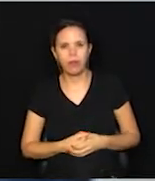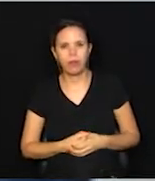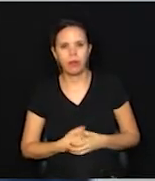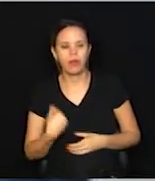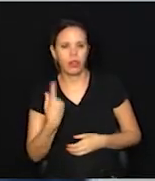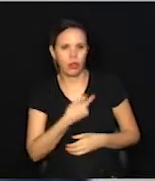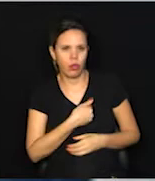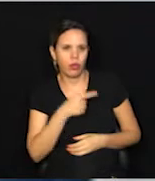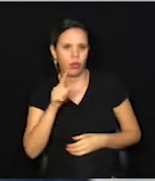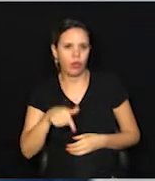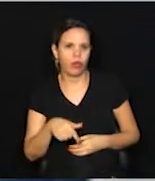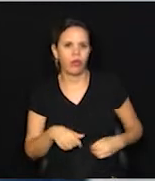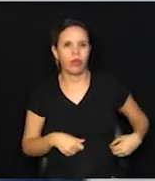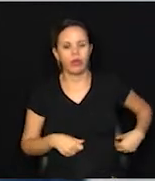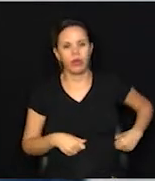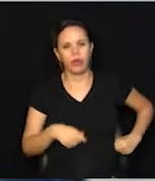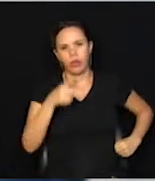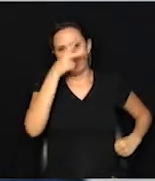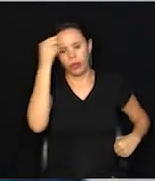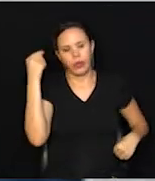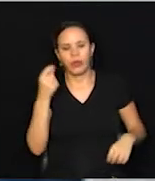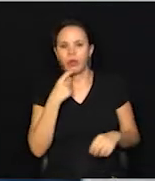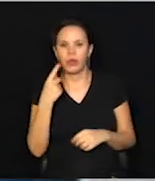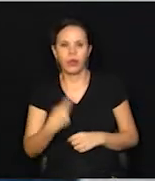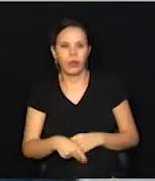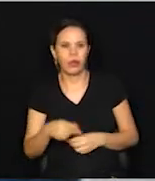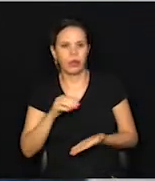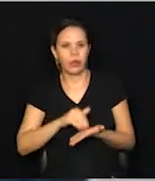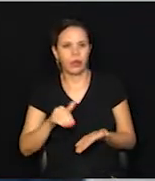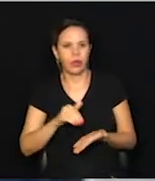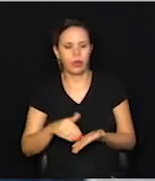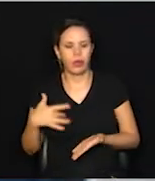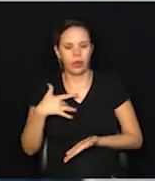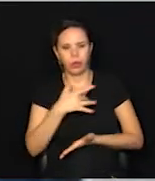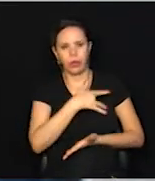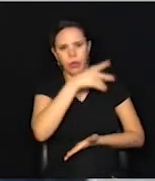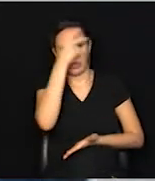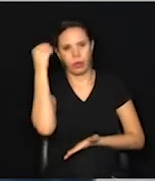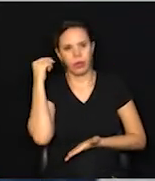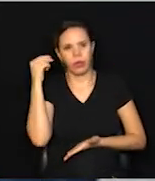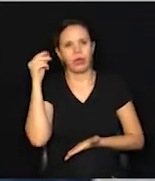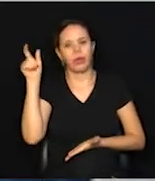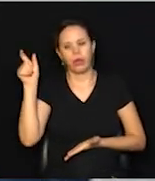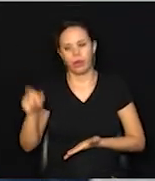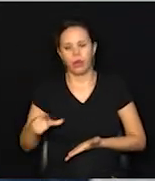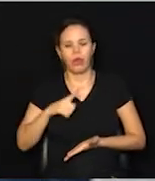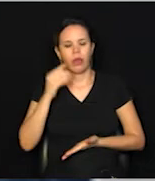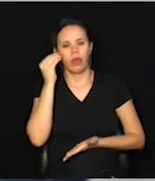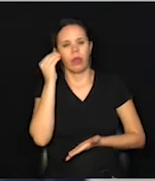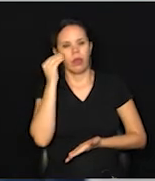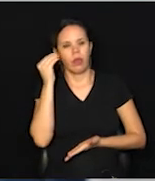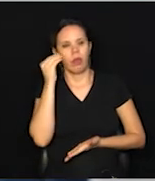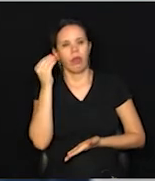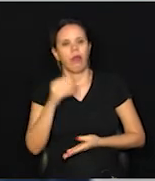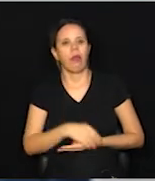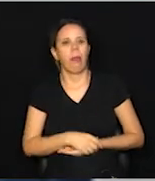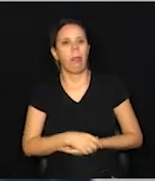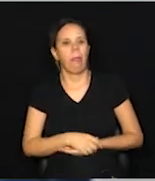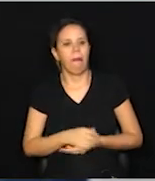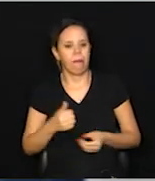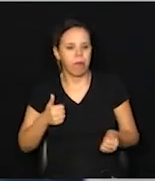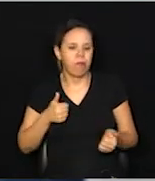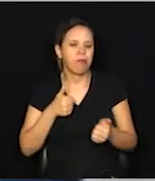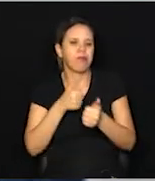nós fomos a Prefeitura de Campinas, através da Secretaria de Saúde do prefeito, não, tentou colocar, acompanhando